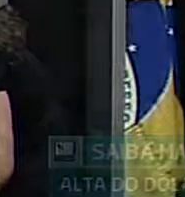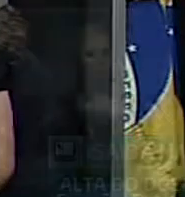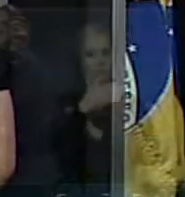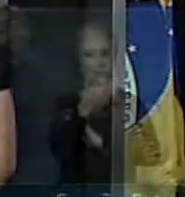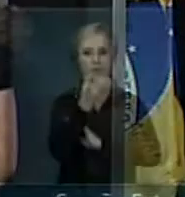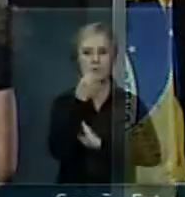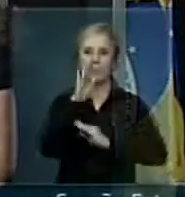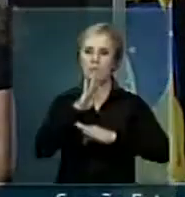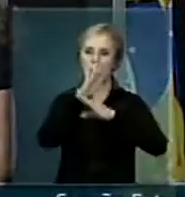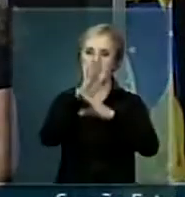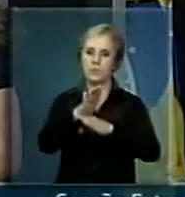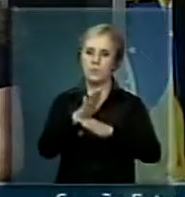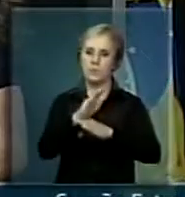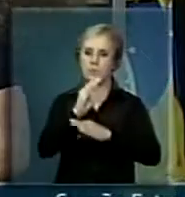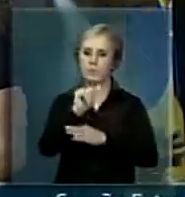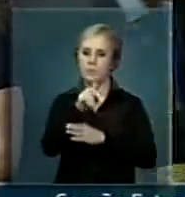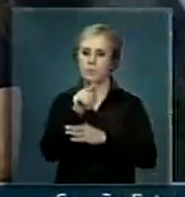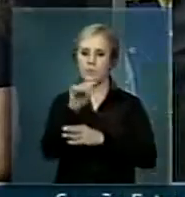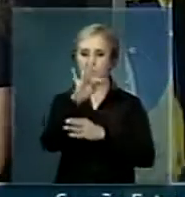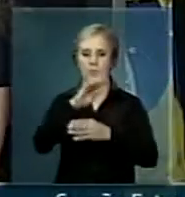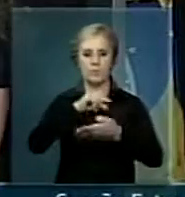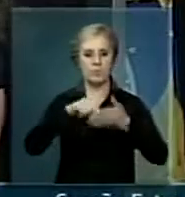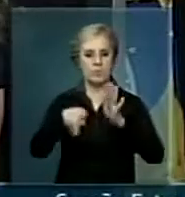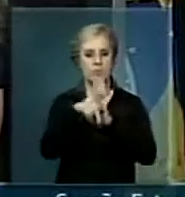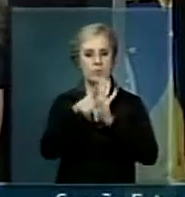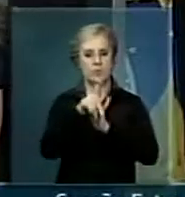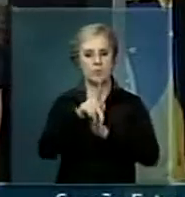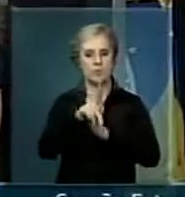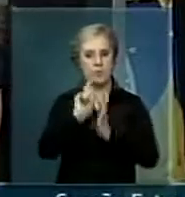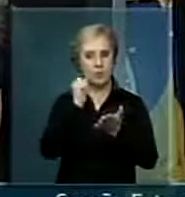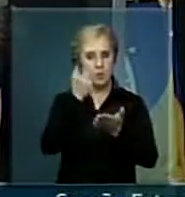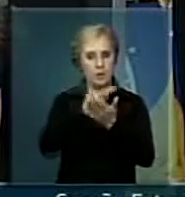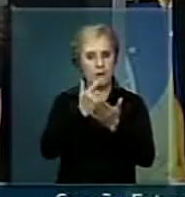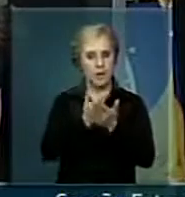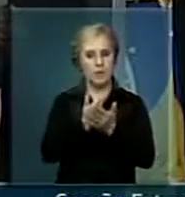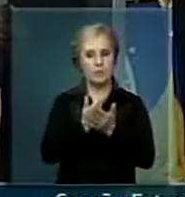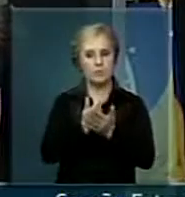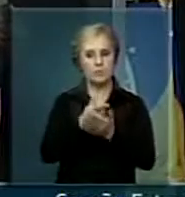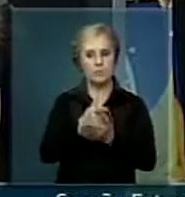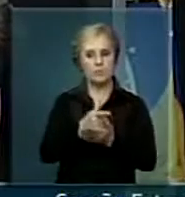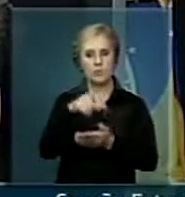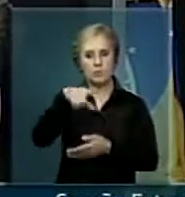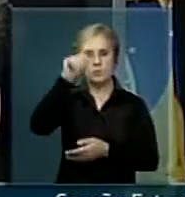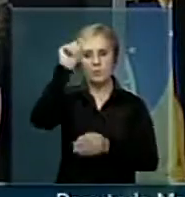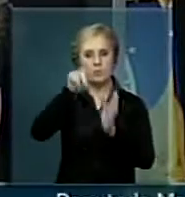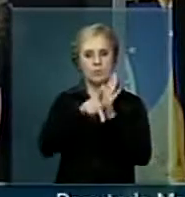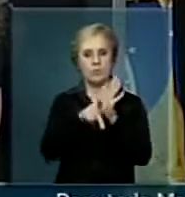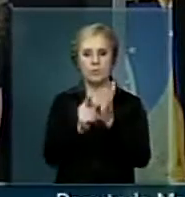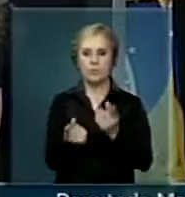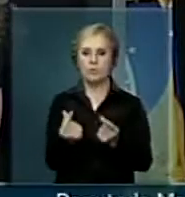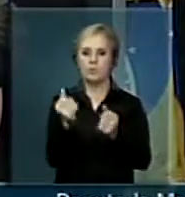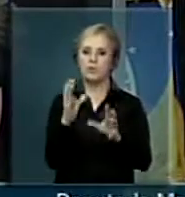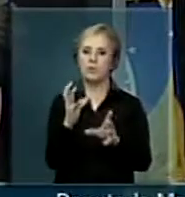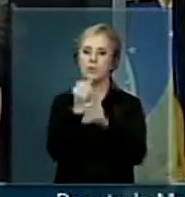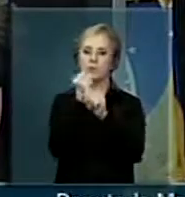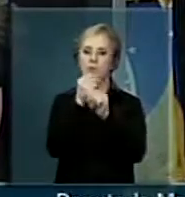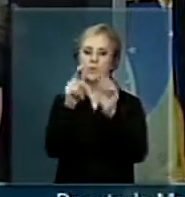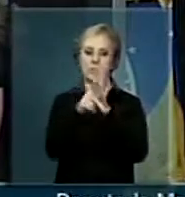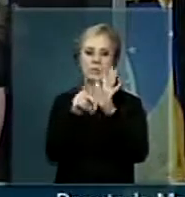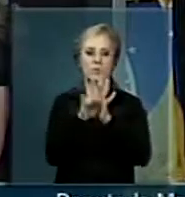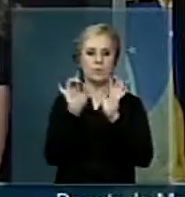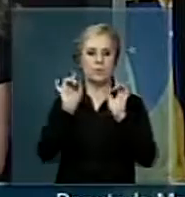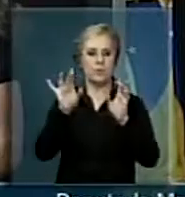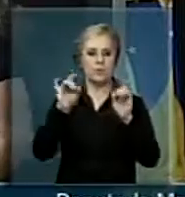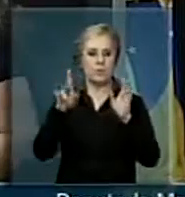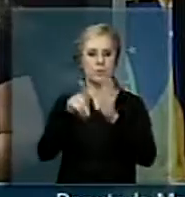os benefícios expressos no caput e no parágrafo serão custeados preferencialmente, ou seja, tira exclusividade com recursos orçamentários